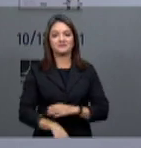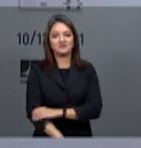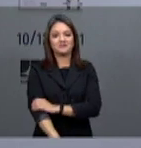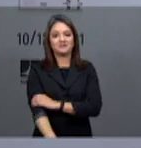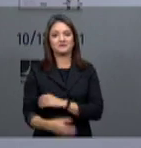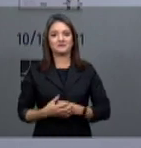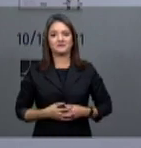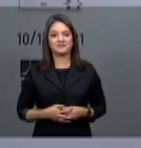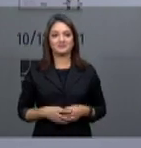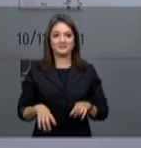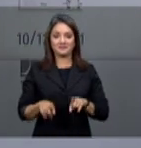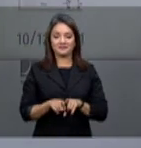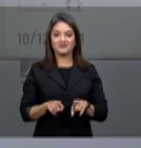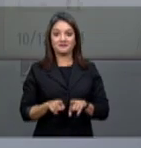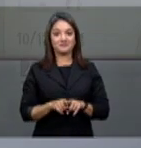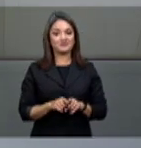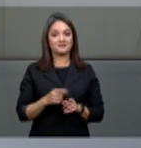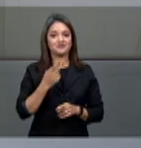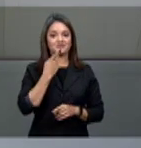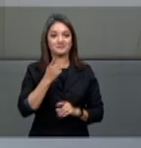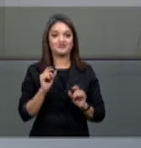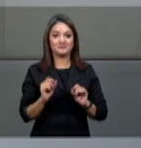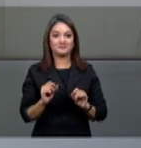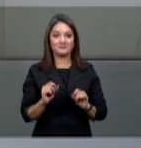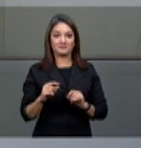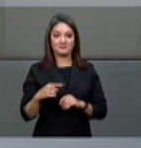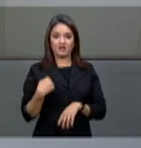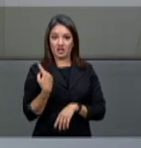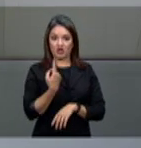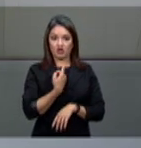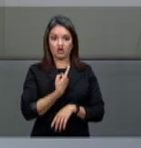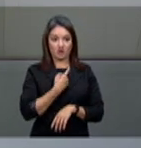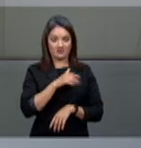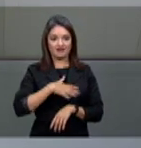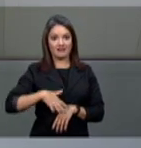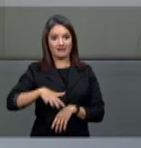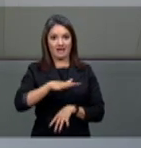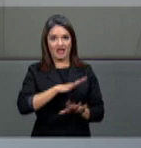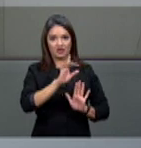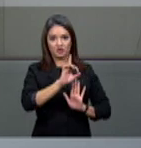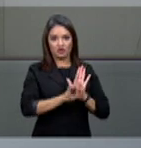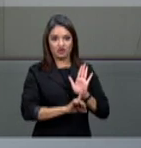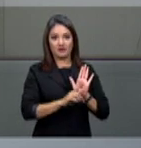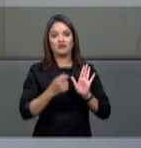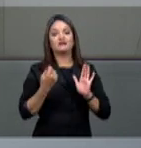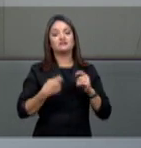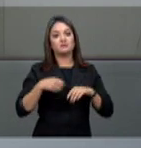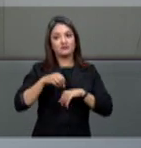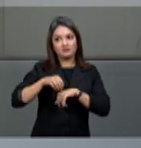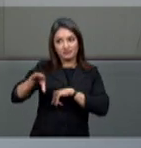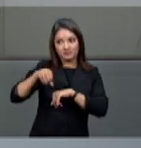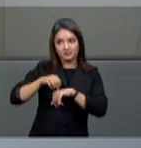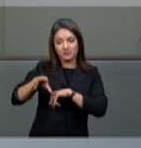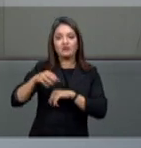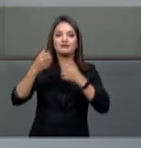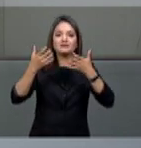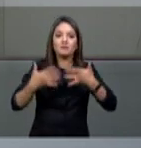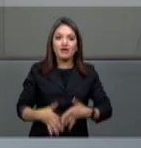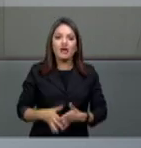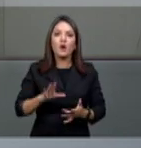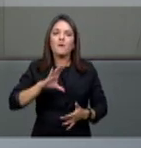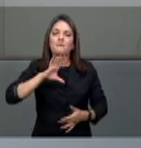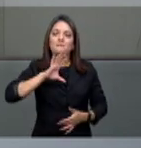uma situação ministra que é a de que nós no direito talvez tenhamos que contar as pessoas sem juridiquês